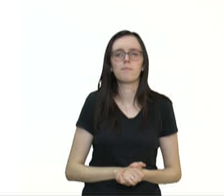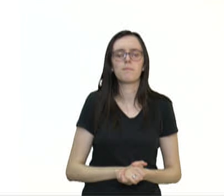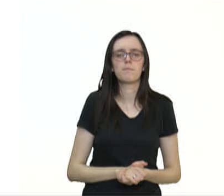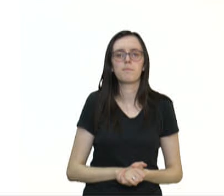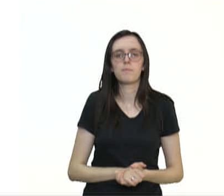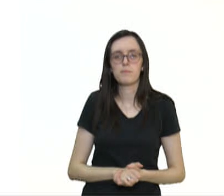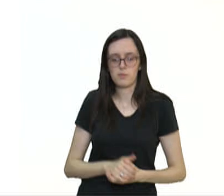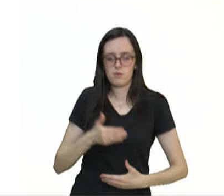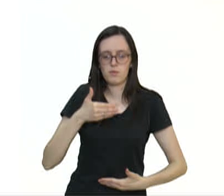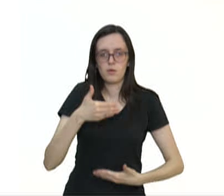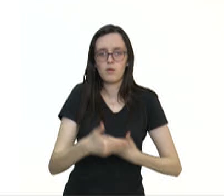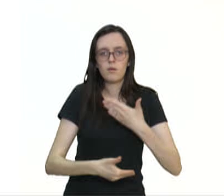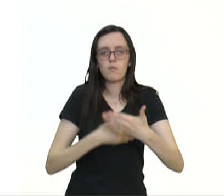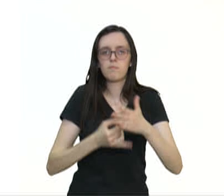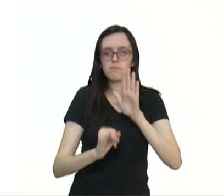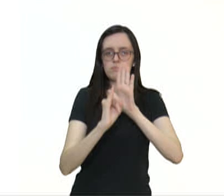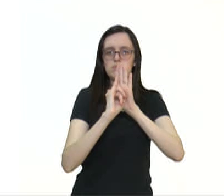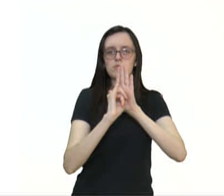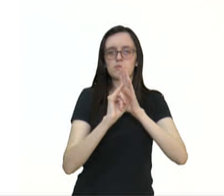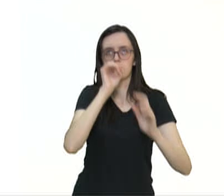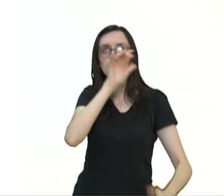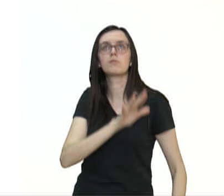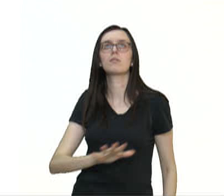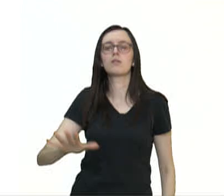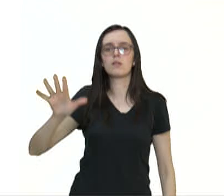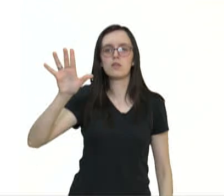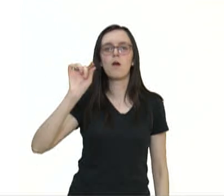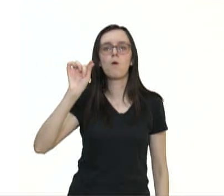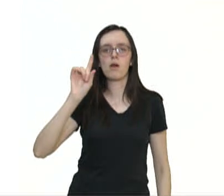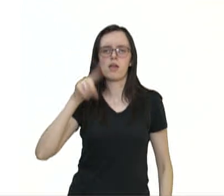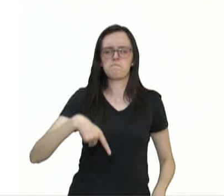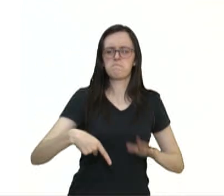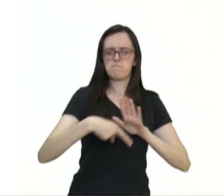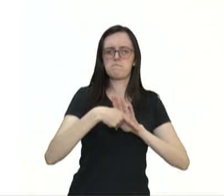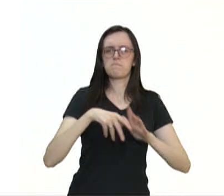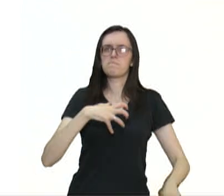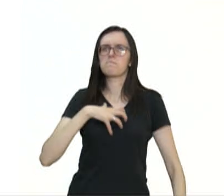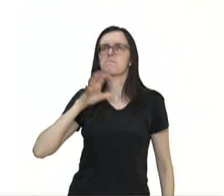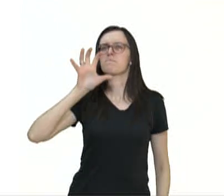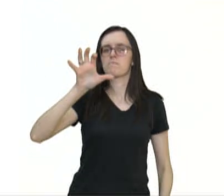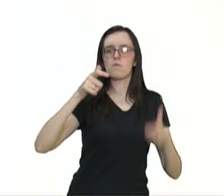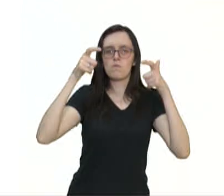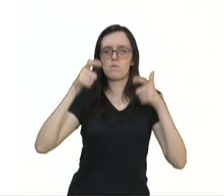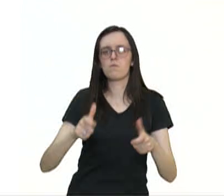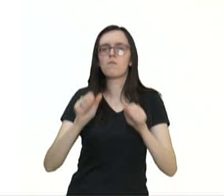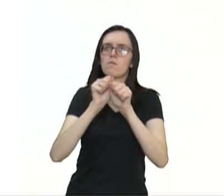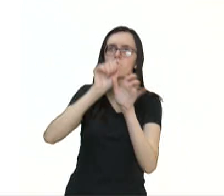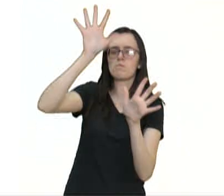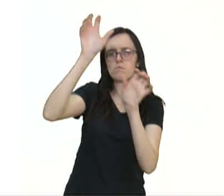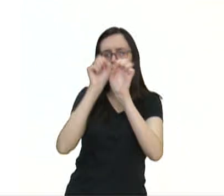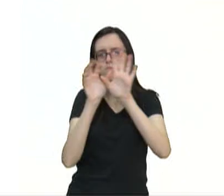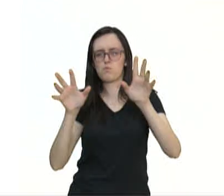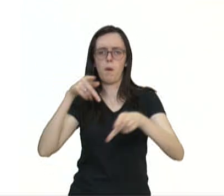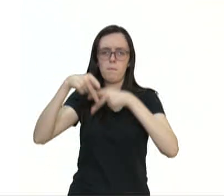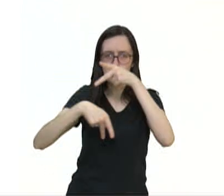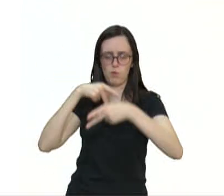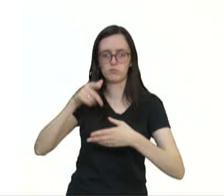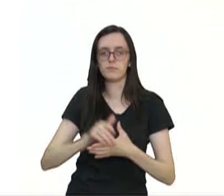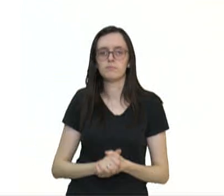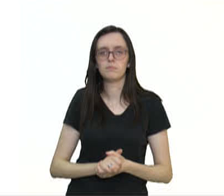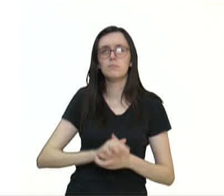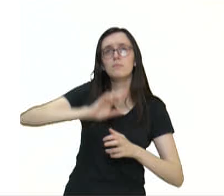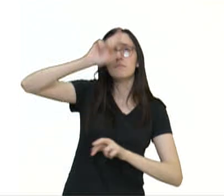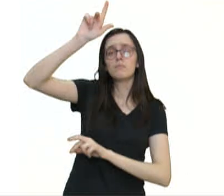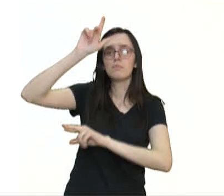A construção de uma identidade nacional está ligada à ideia de pertencimento a um território ou a um povo. As